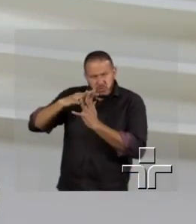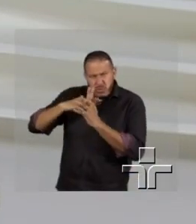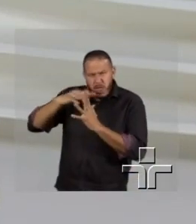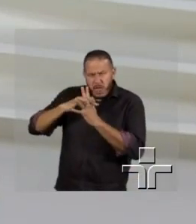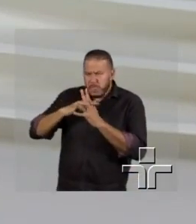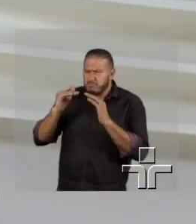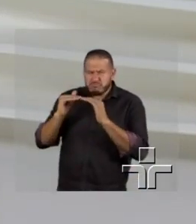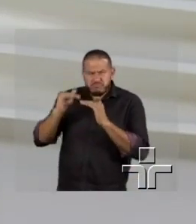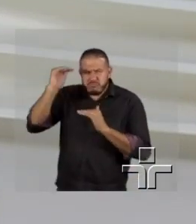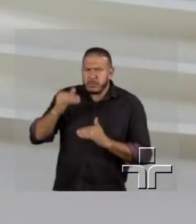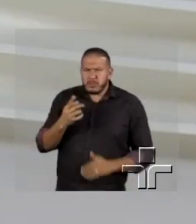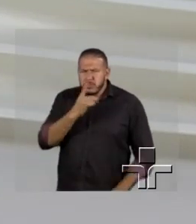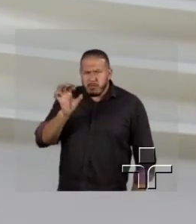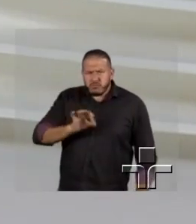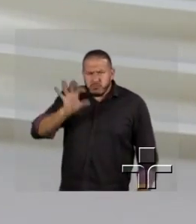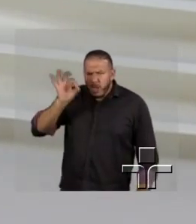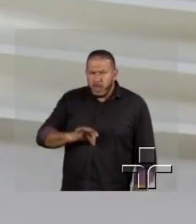a desigualdade,